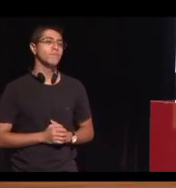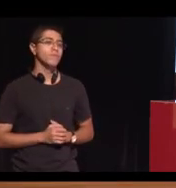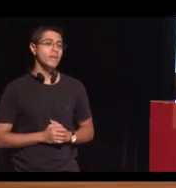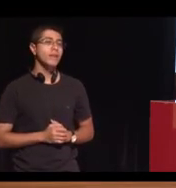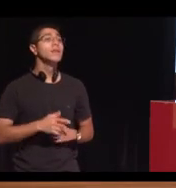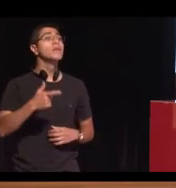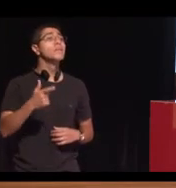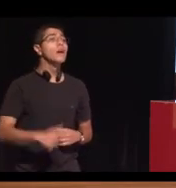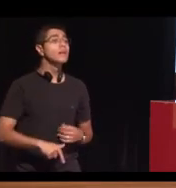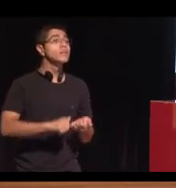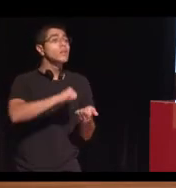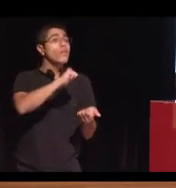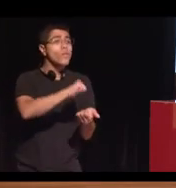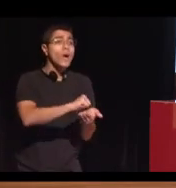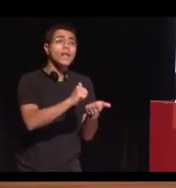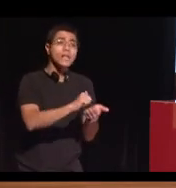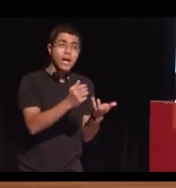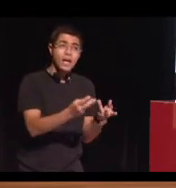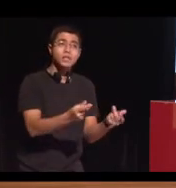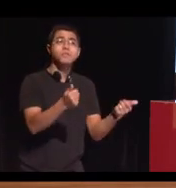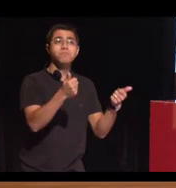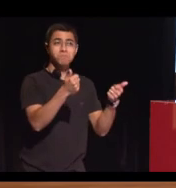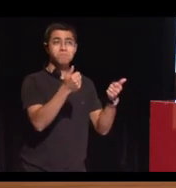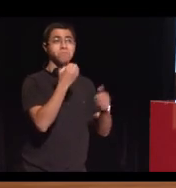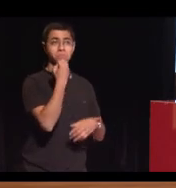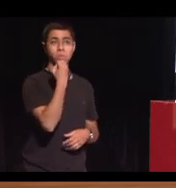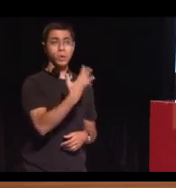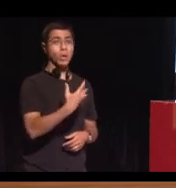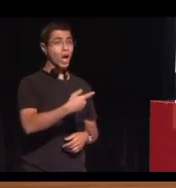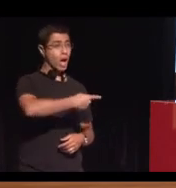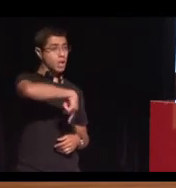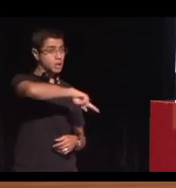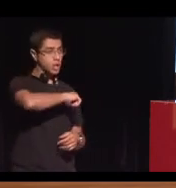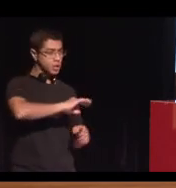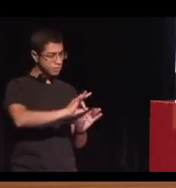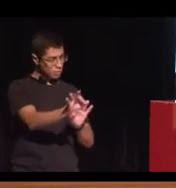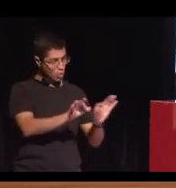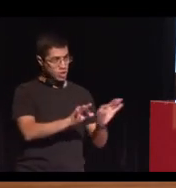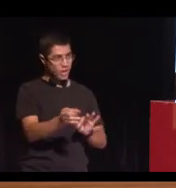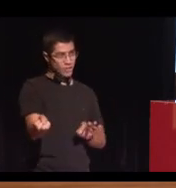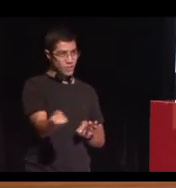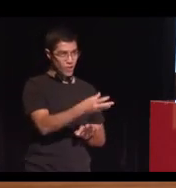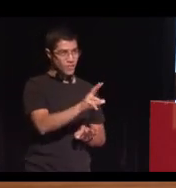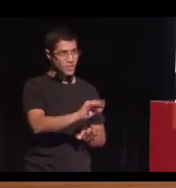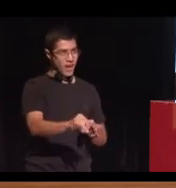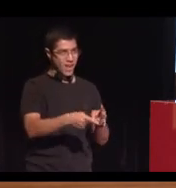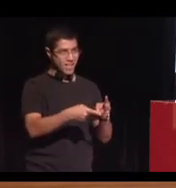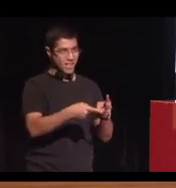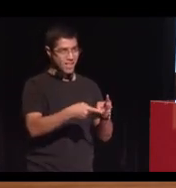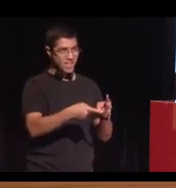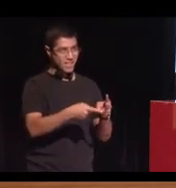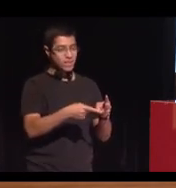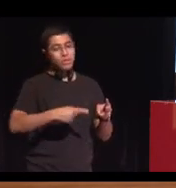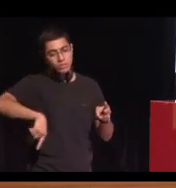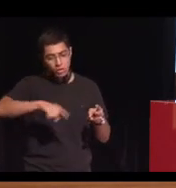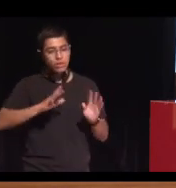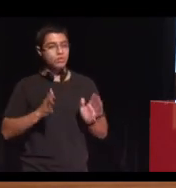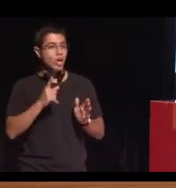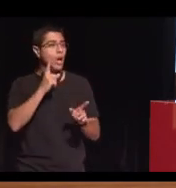né, chegou a definir para a gente mesmo agora no projeto novo, a gente definiu o que a gente queria, né?